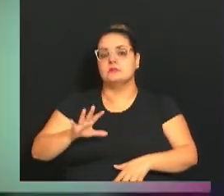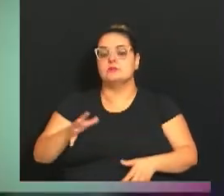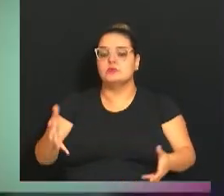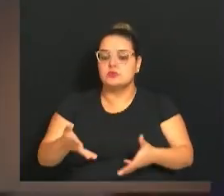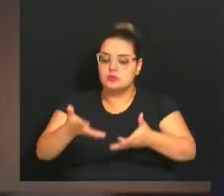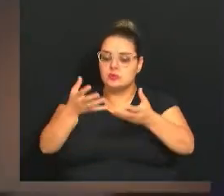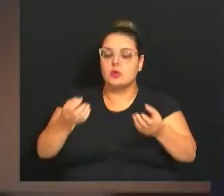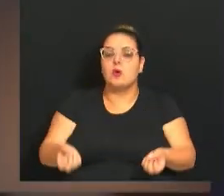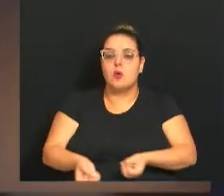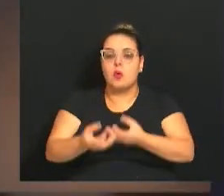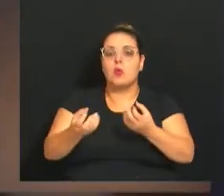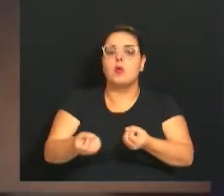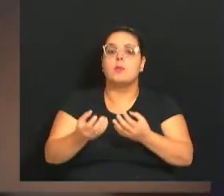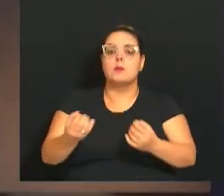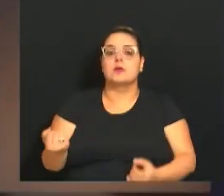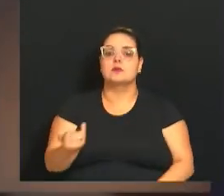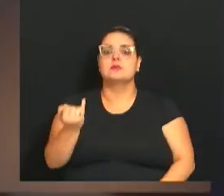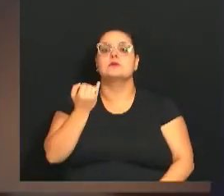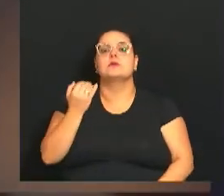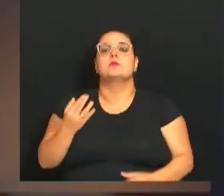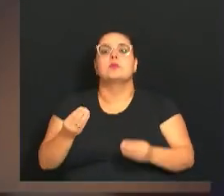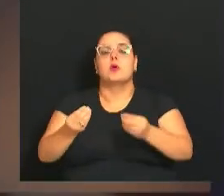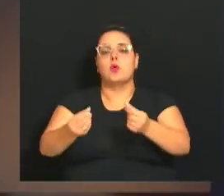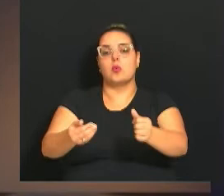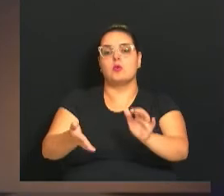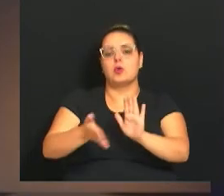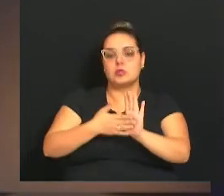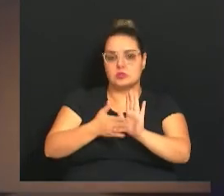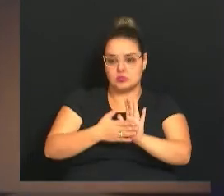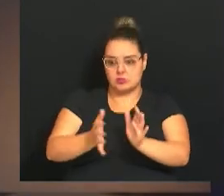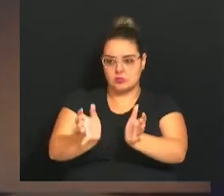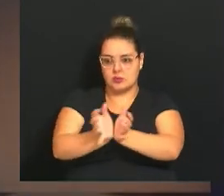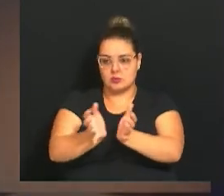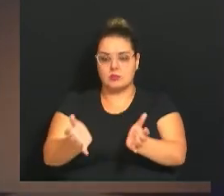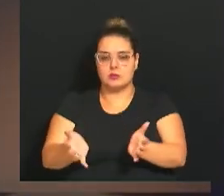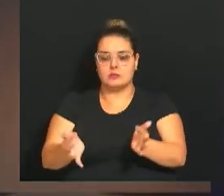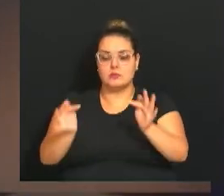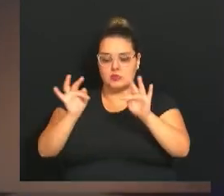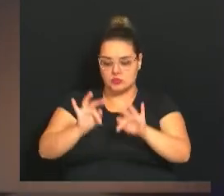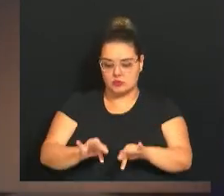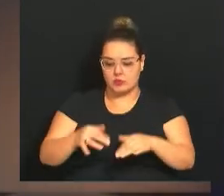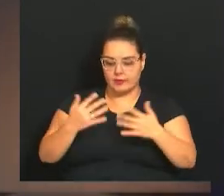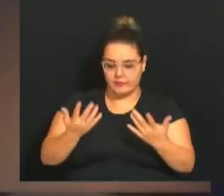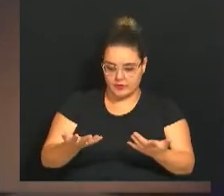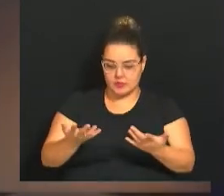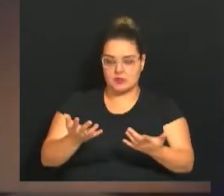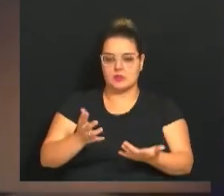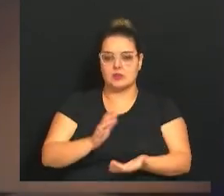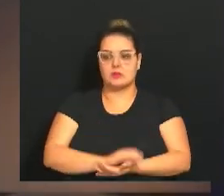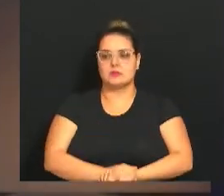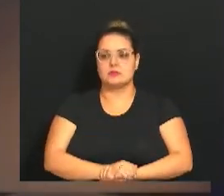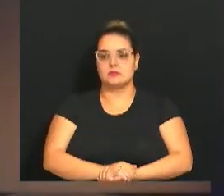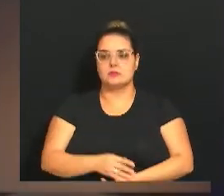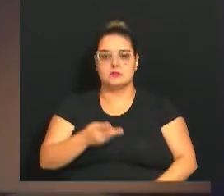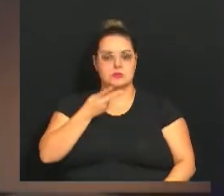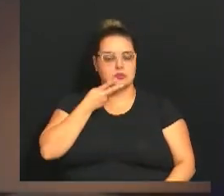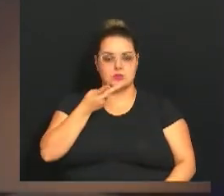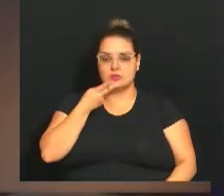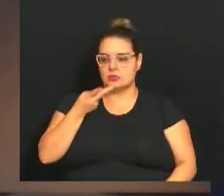informações para qualificar as propostas da comissão. E só finalizando, dizer, Bruno, que